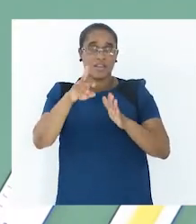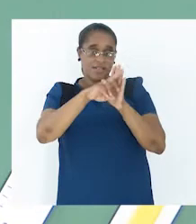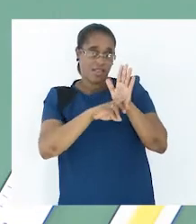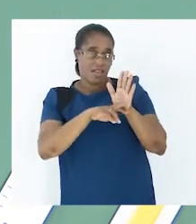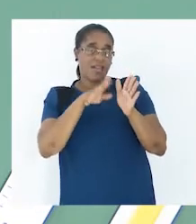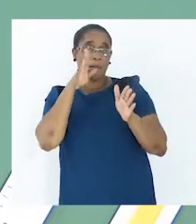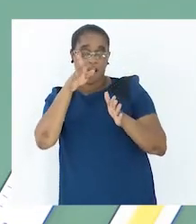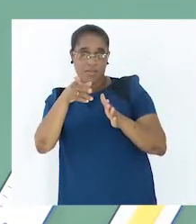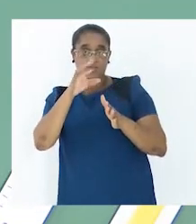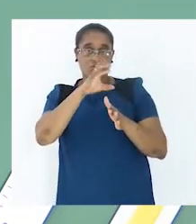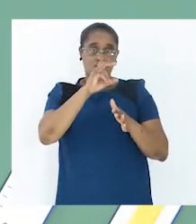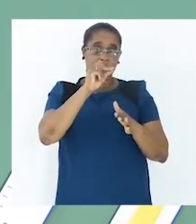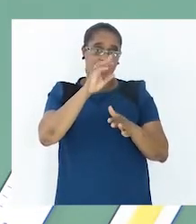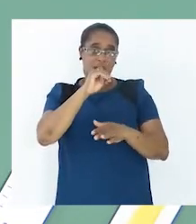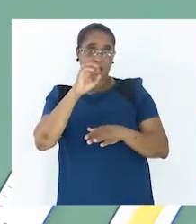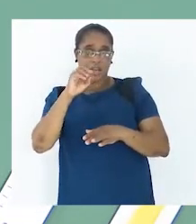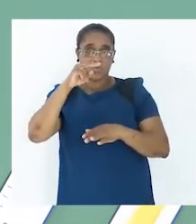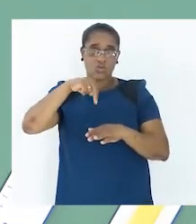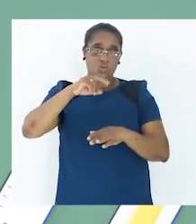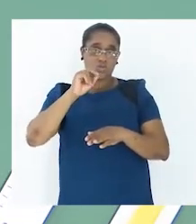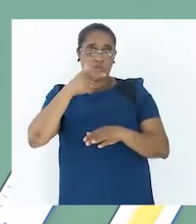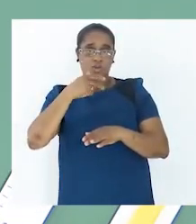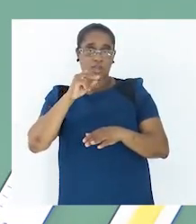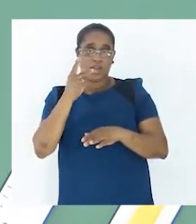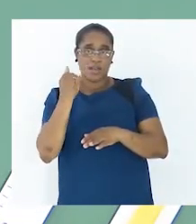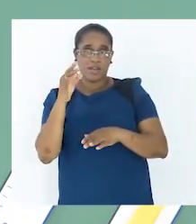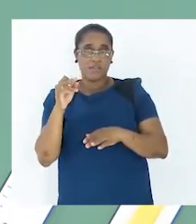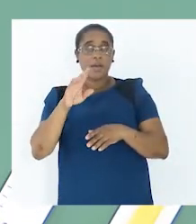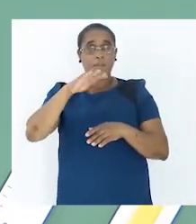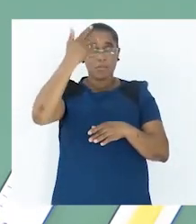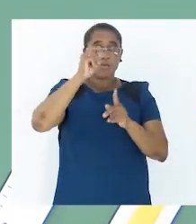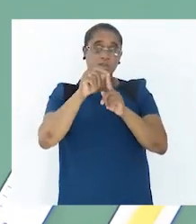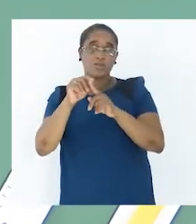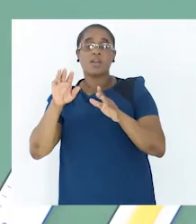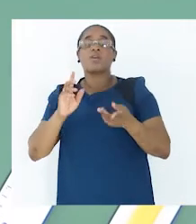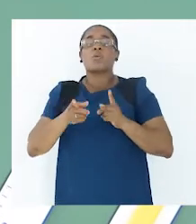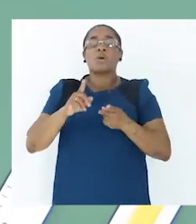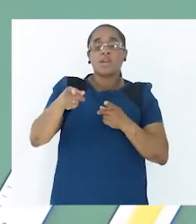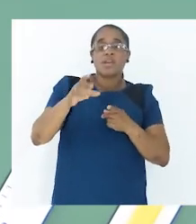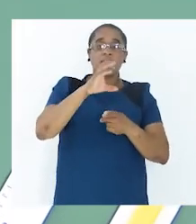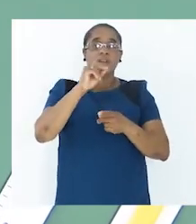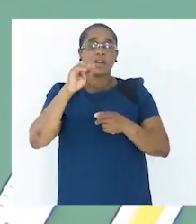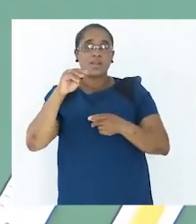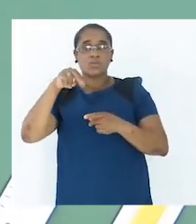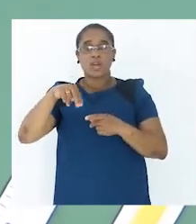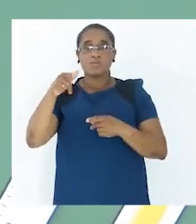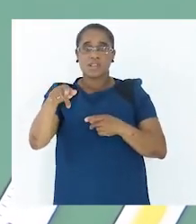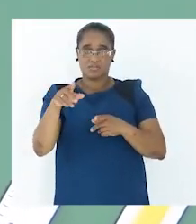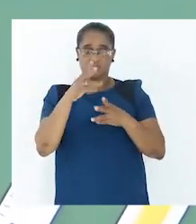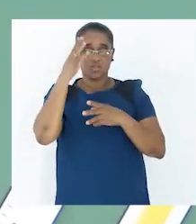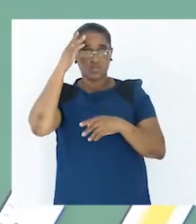regras práticas dos casos notáveis. Primeiro vamos identificar que casos notáveis é que estão aqui na expressão. Reparem que nós estamos